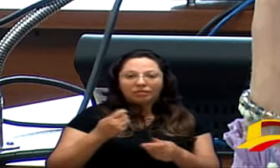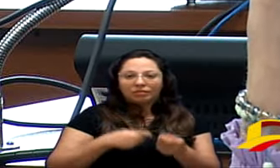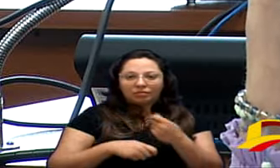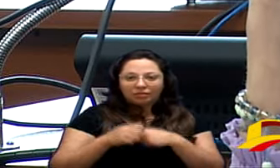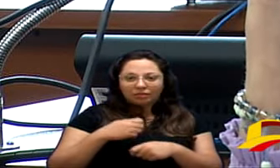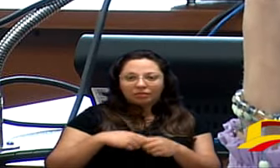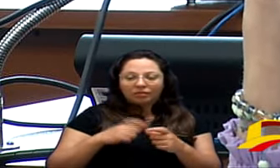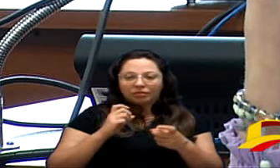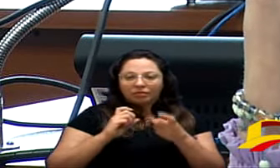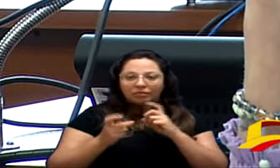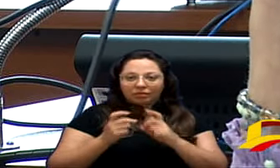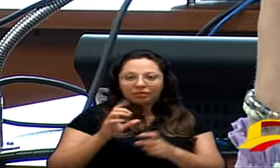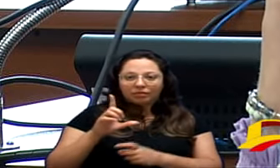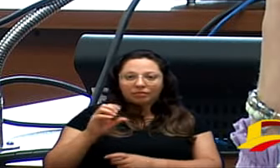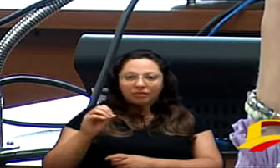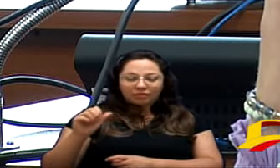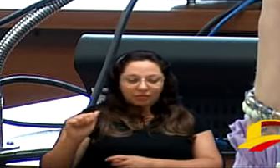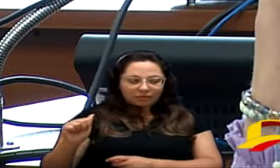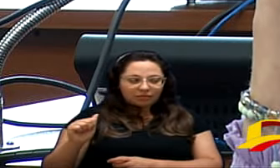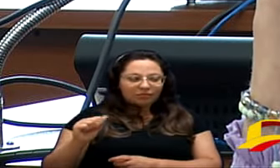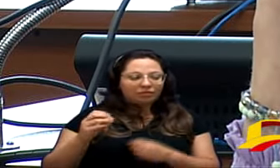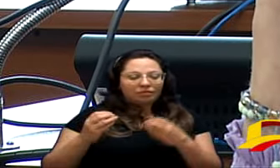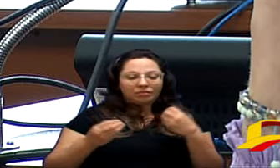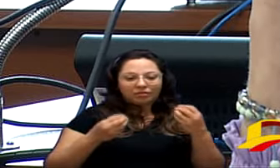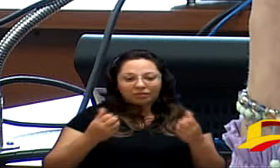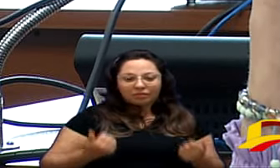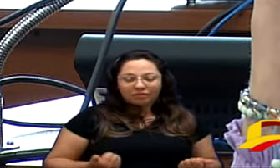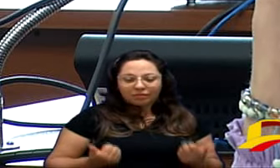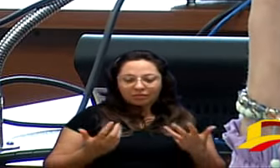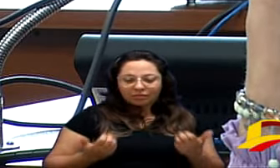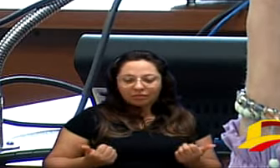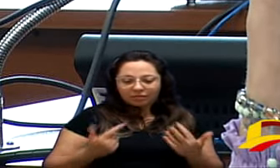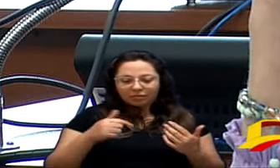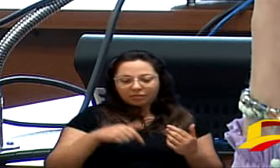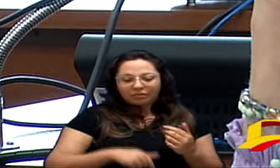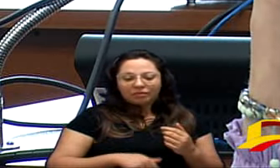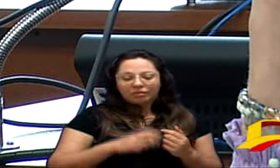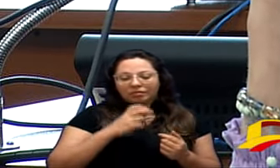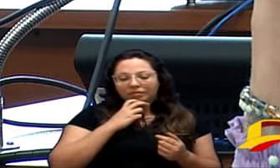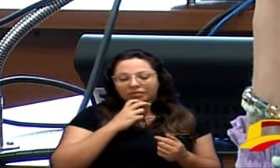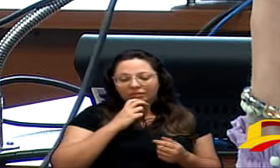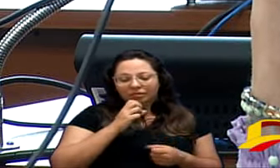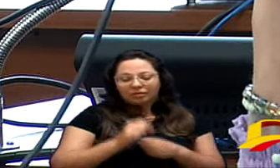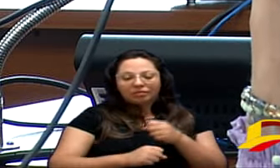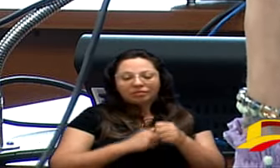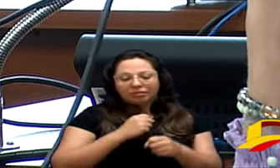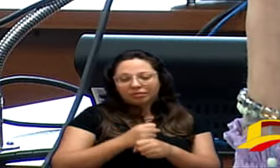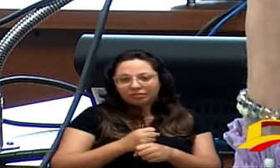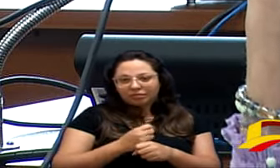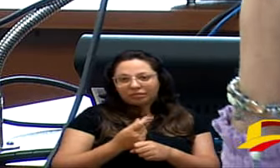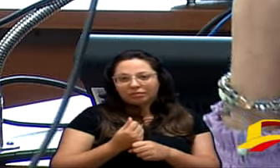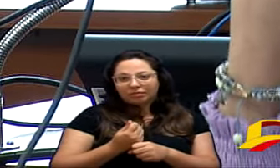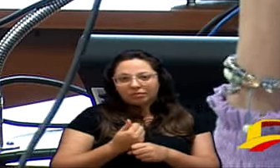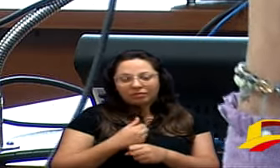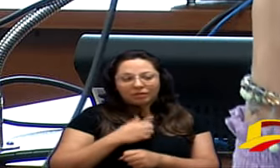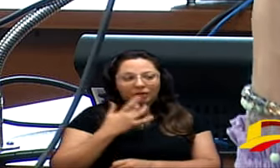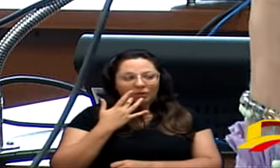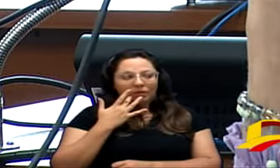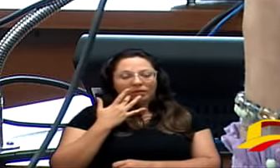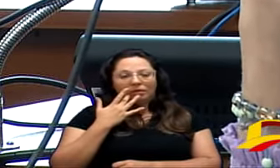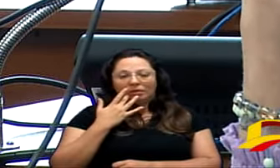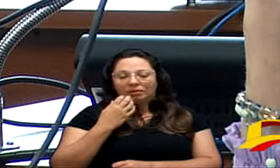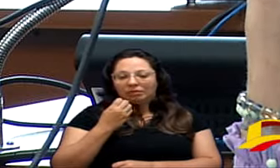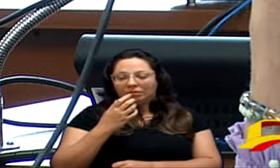comde e como será gasto né o orçamento da cidade no próximo ano e eu não a não acho acho é